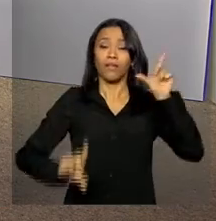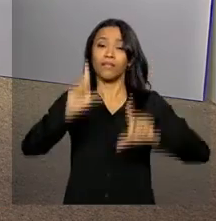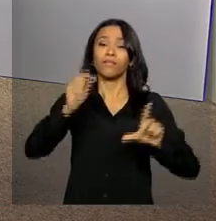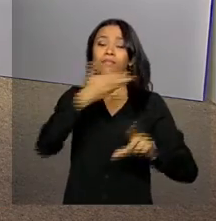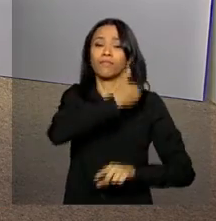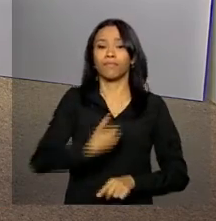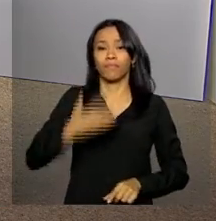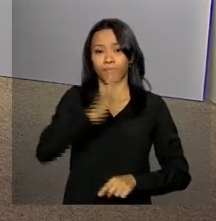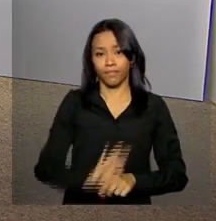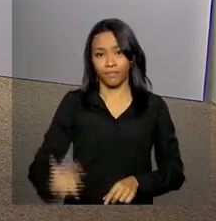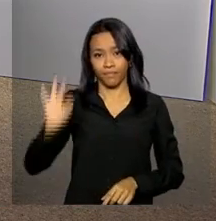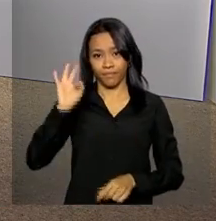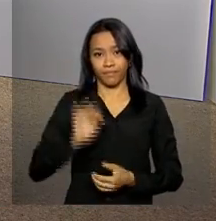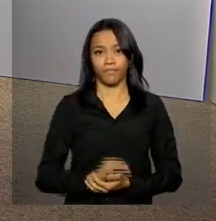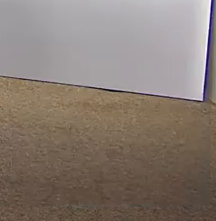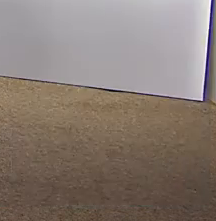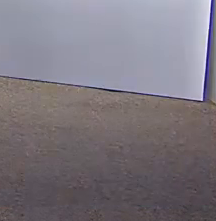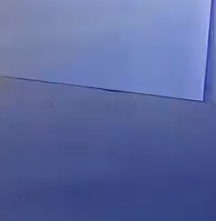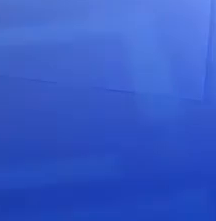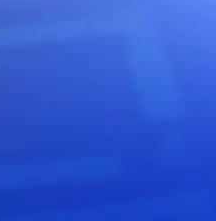NBR, a TV do Governo Federal.